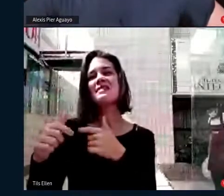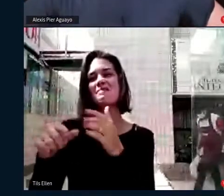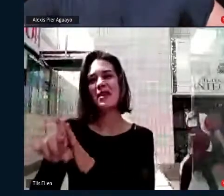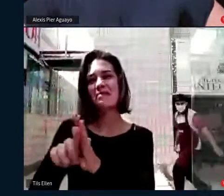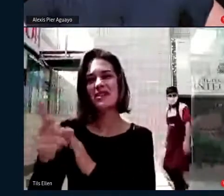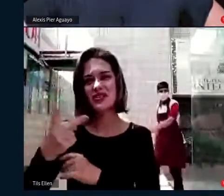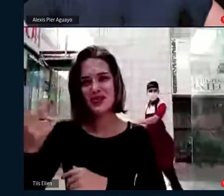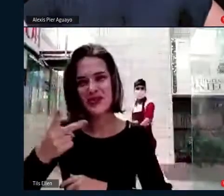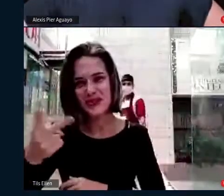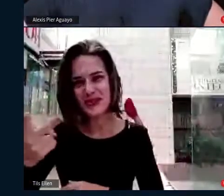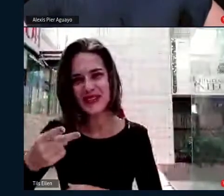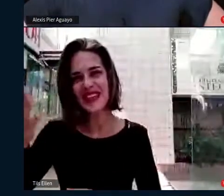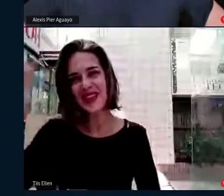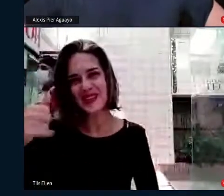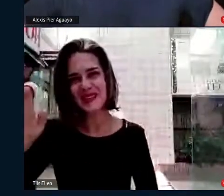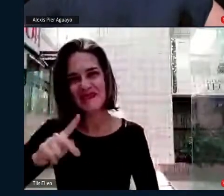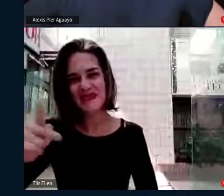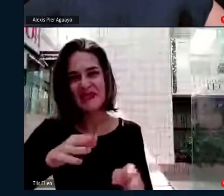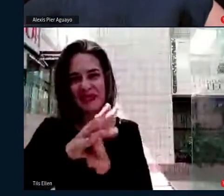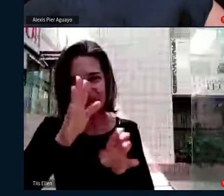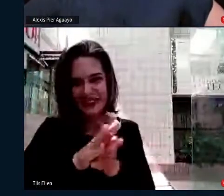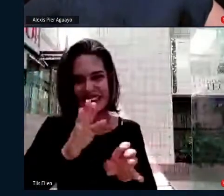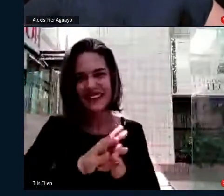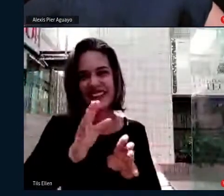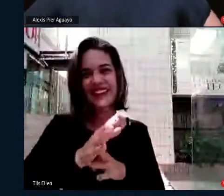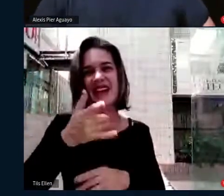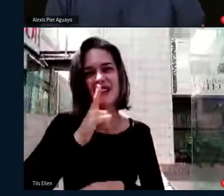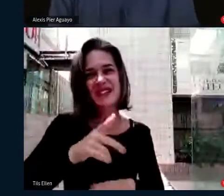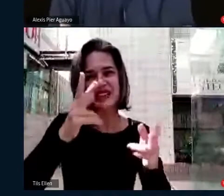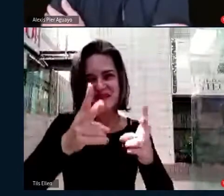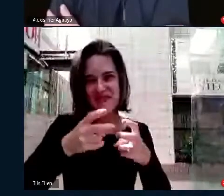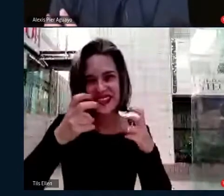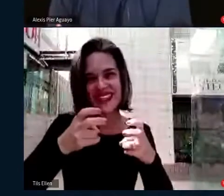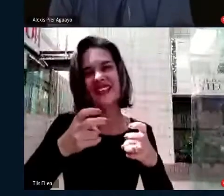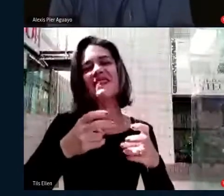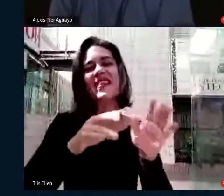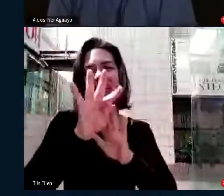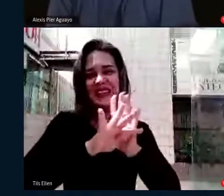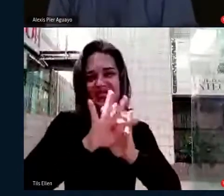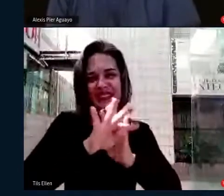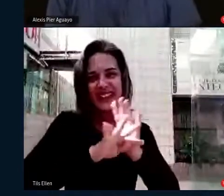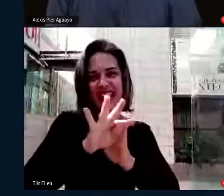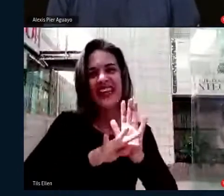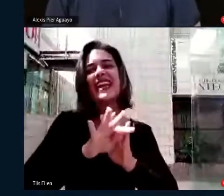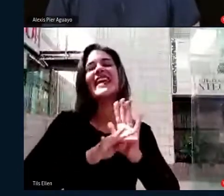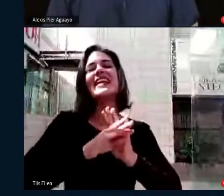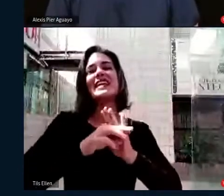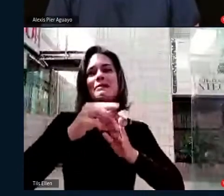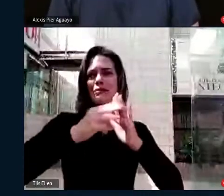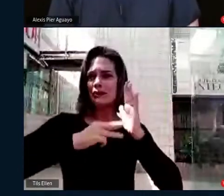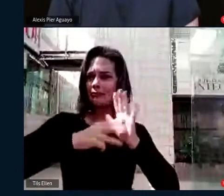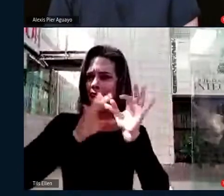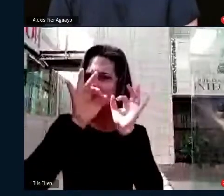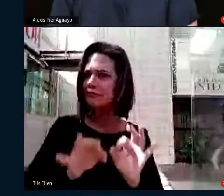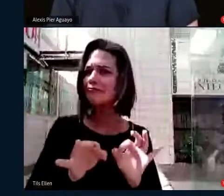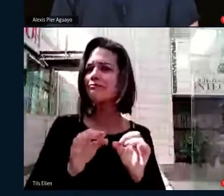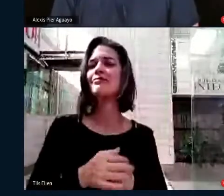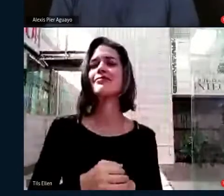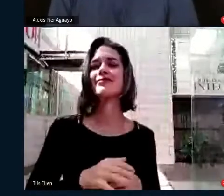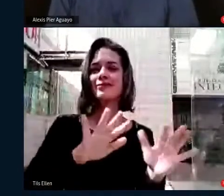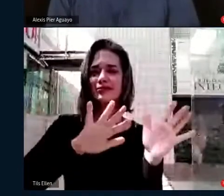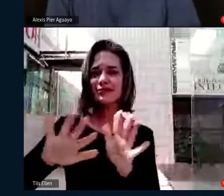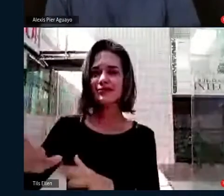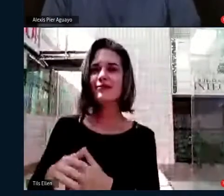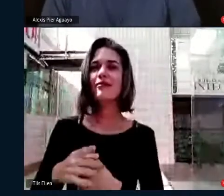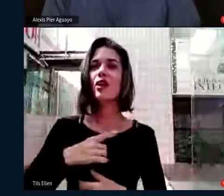da orientação da Sabine, então, pelo que a gente lê nos textos, pelo rigor metodológico. Então, parabéns. Dito isso,